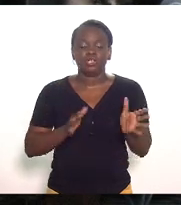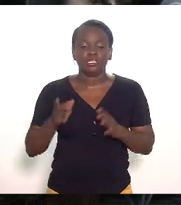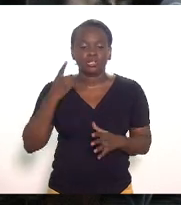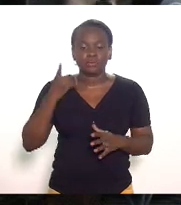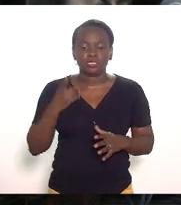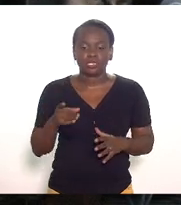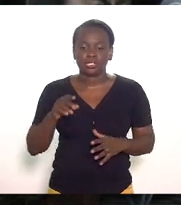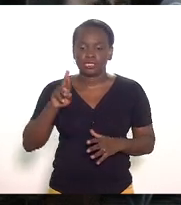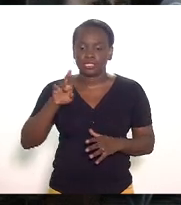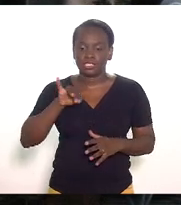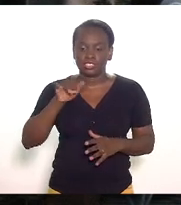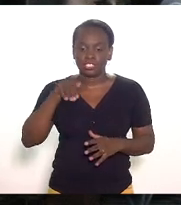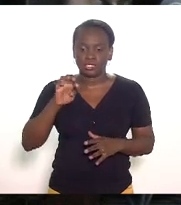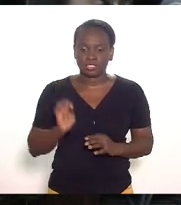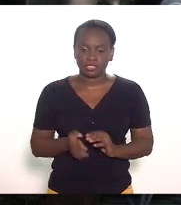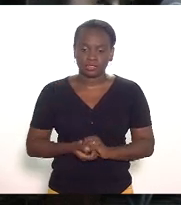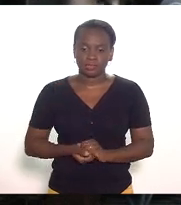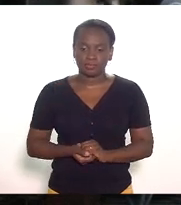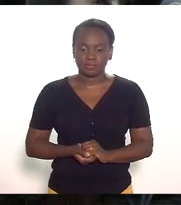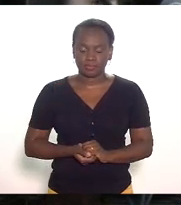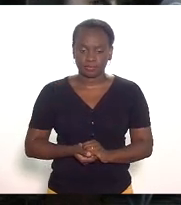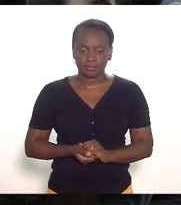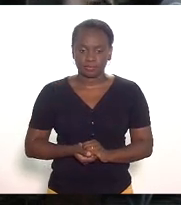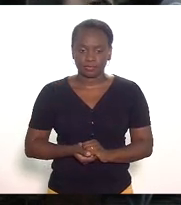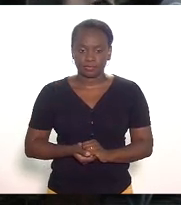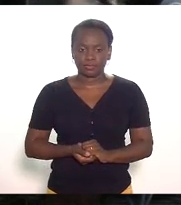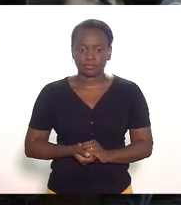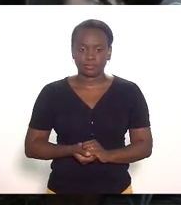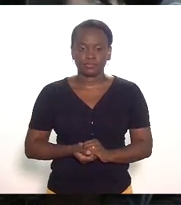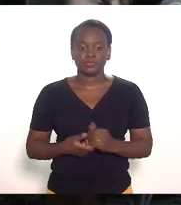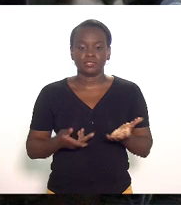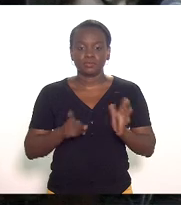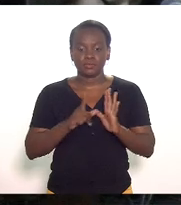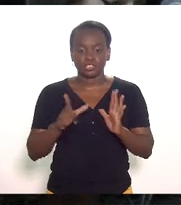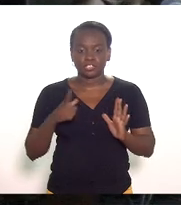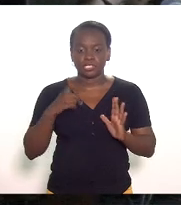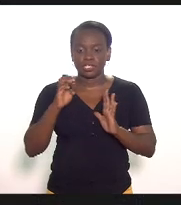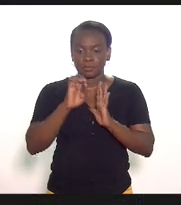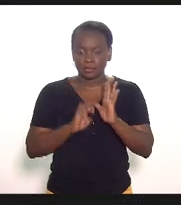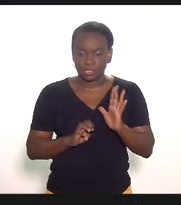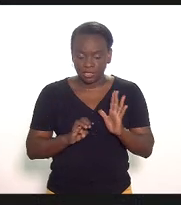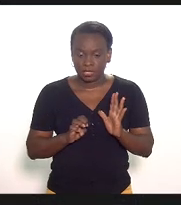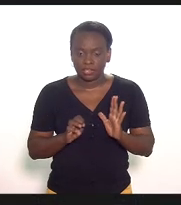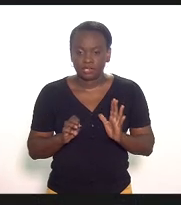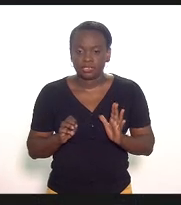deputada enfermeira Rejane. É que o projeto está com uma emenda